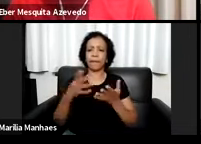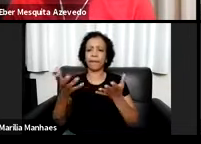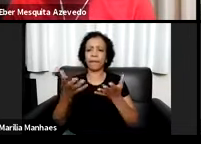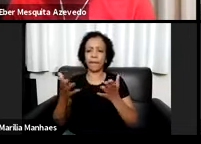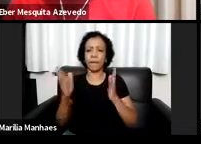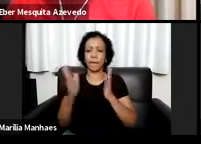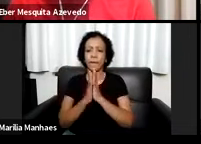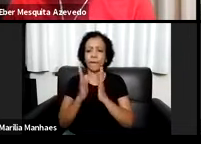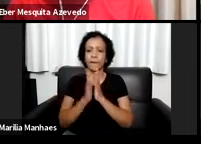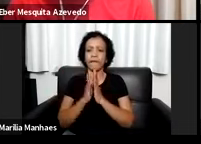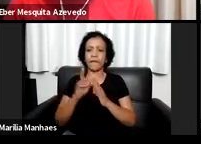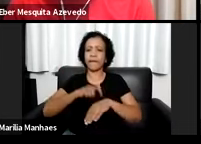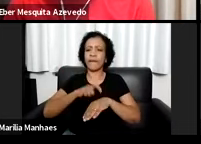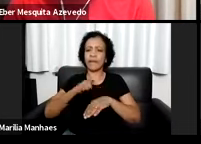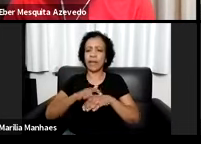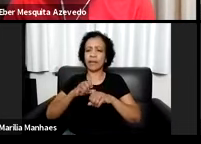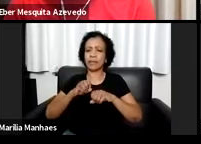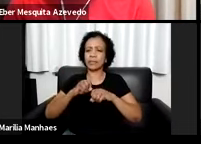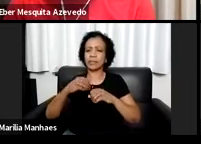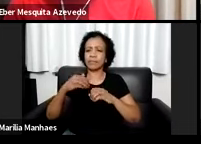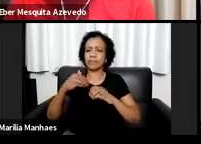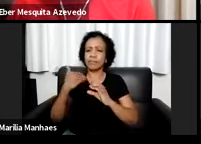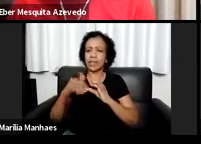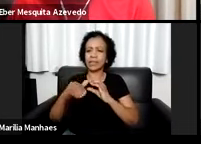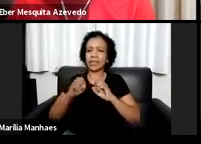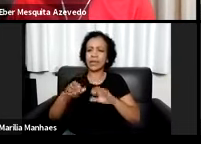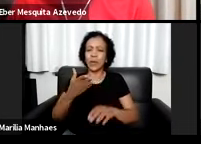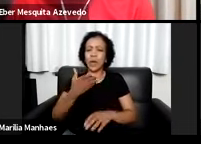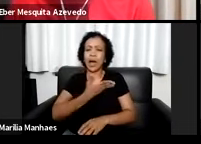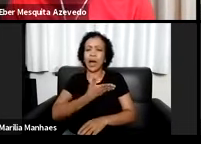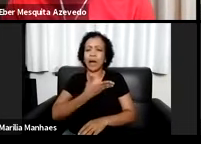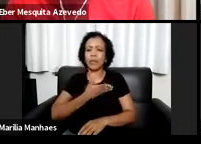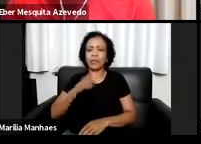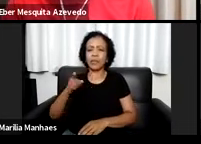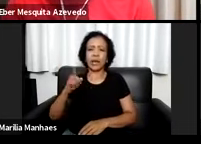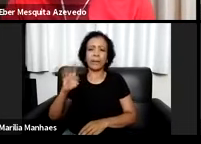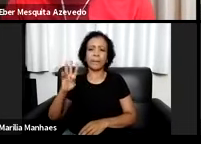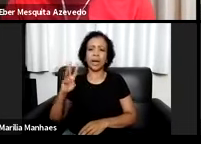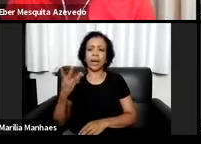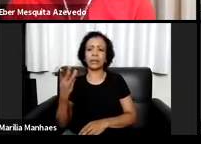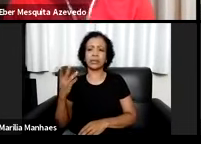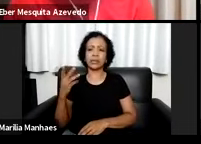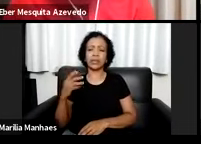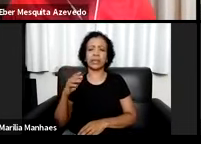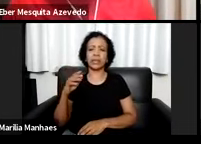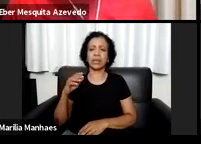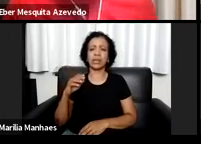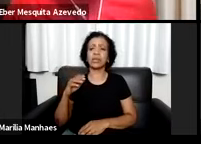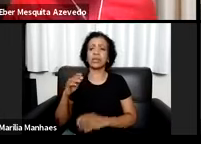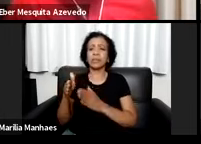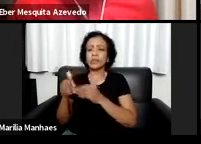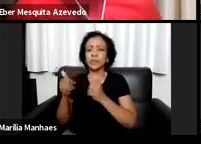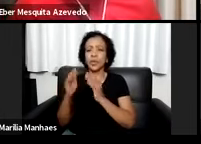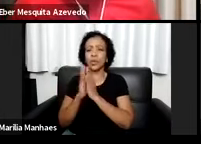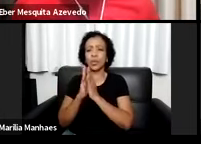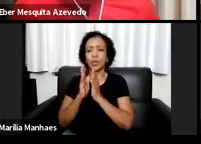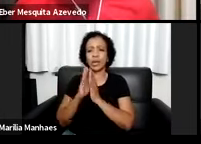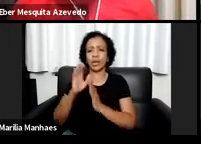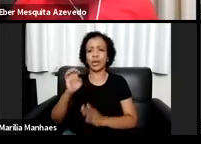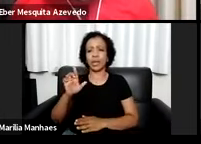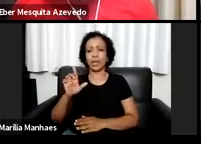recebido mensagens, hoje mesmo eu recebi uma mensagem de um amigo lá de Belo Horizonte, o Elias, e ele pede orações